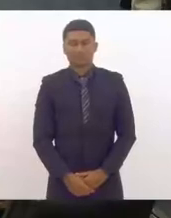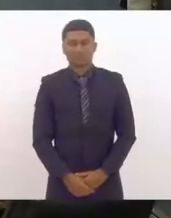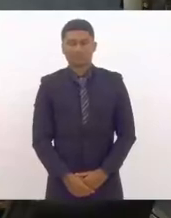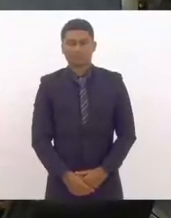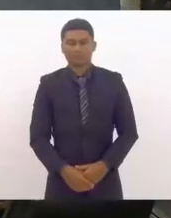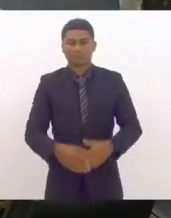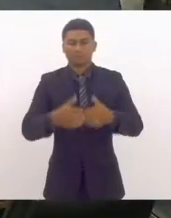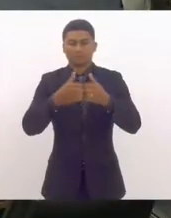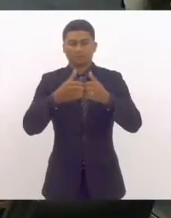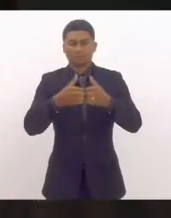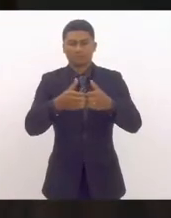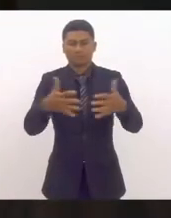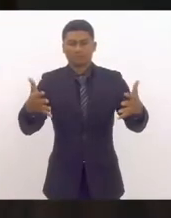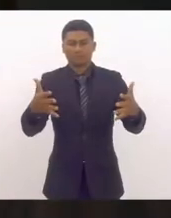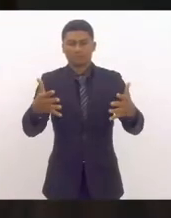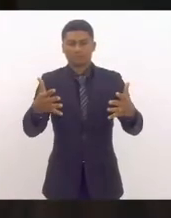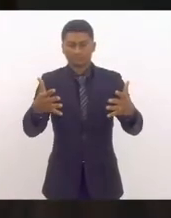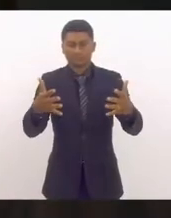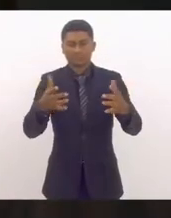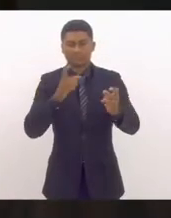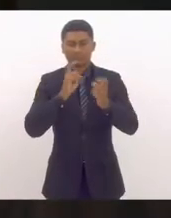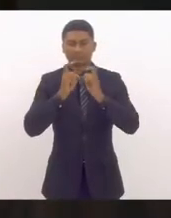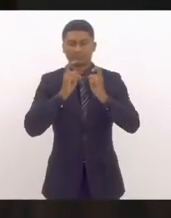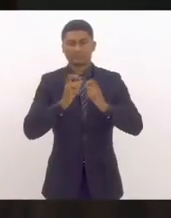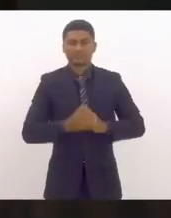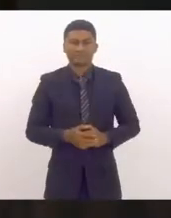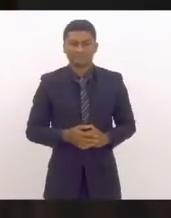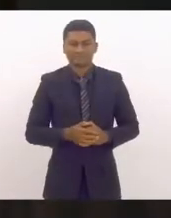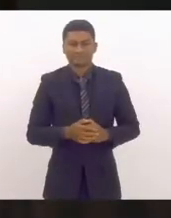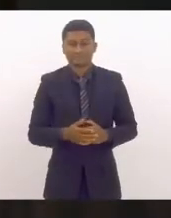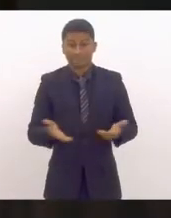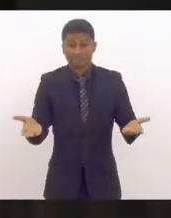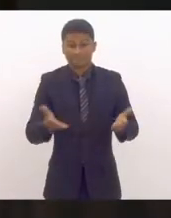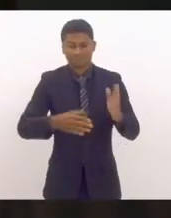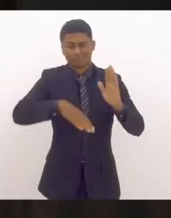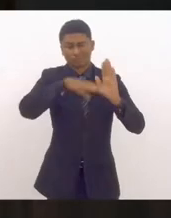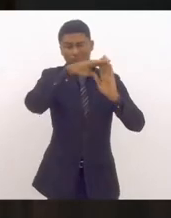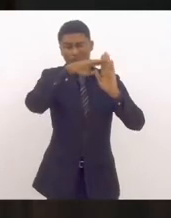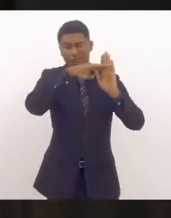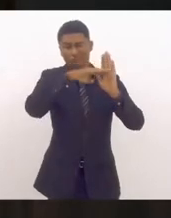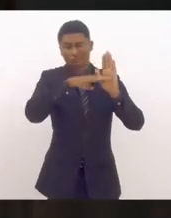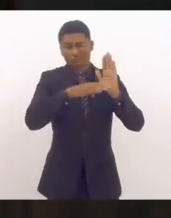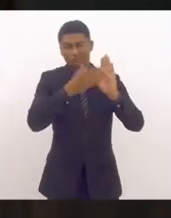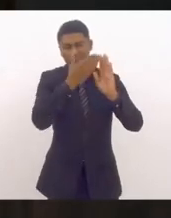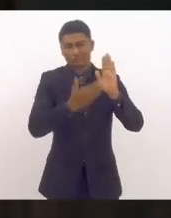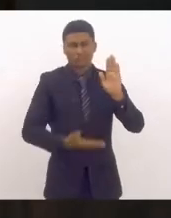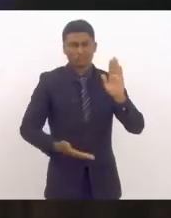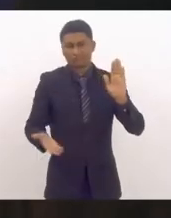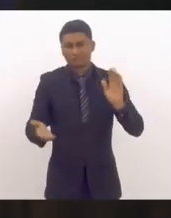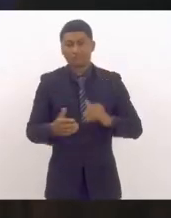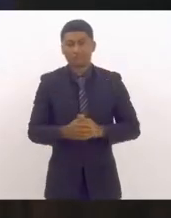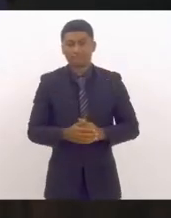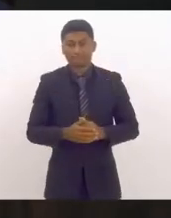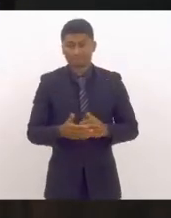Está reaberta a sessão. Passa-se a ordem do dia. Deputadas